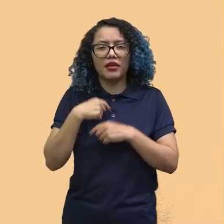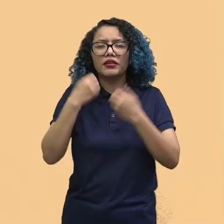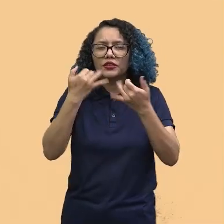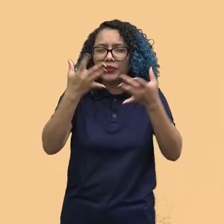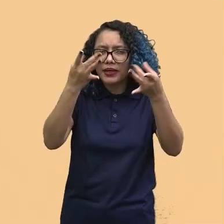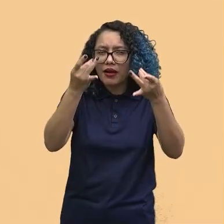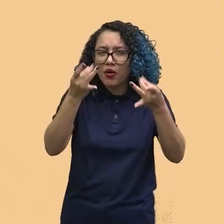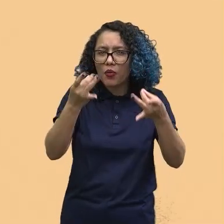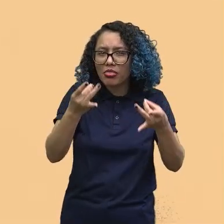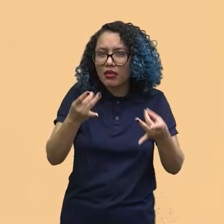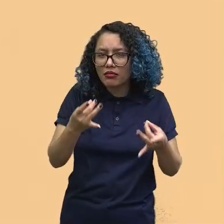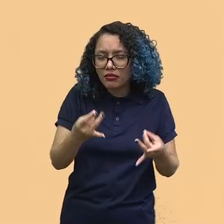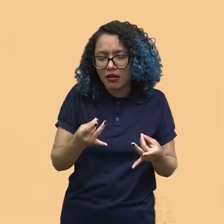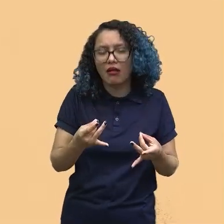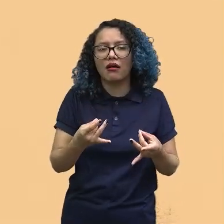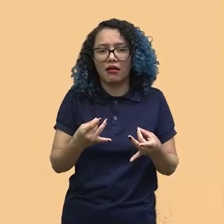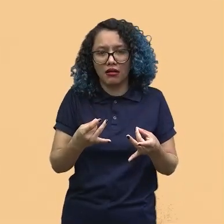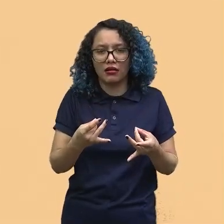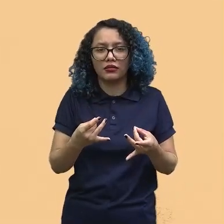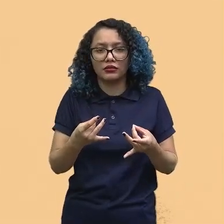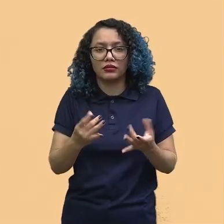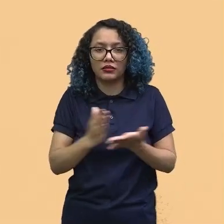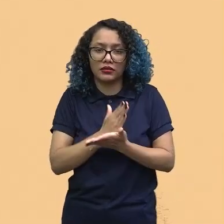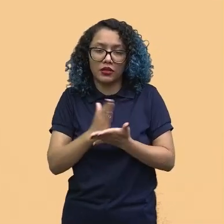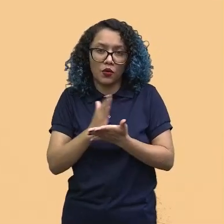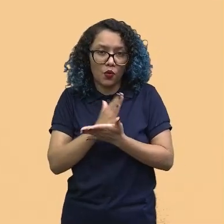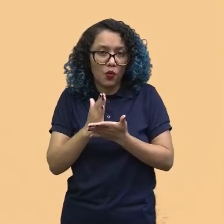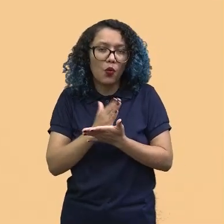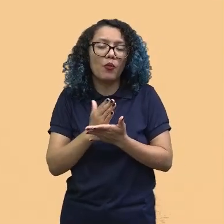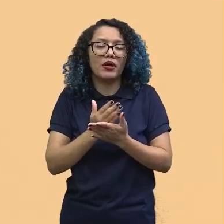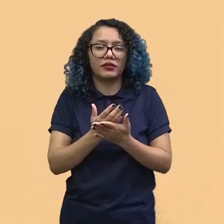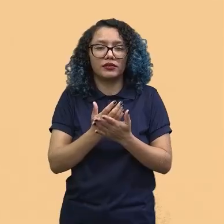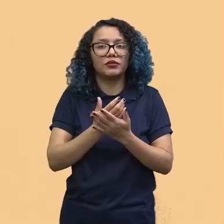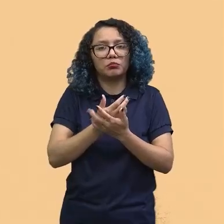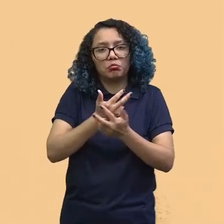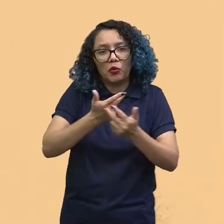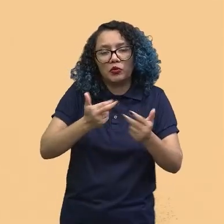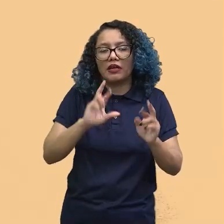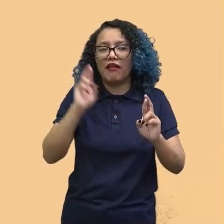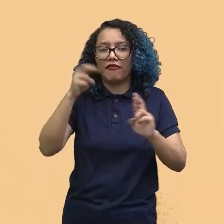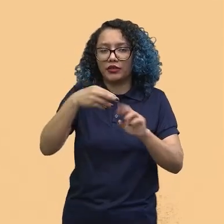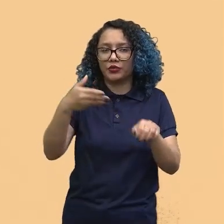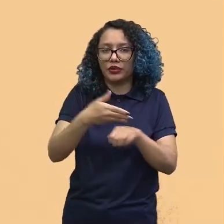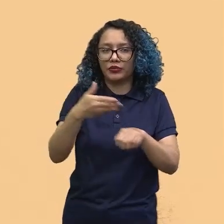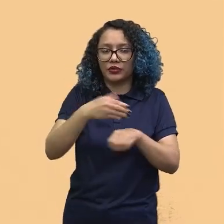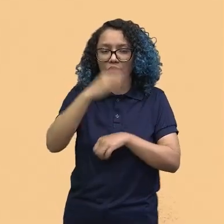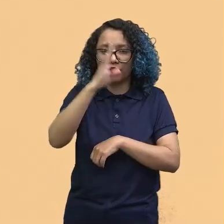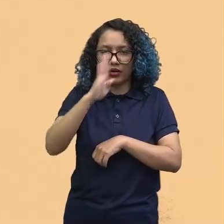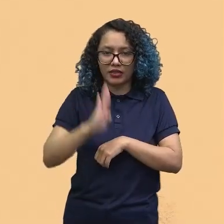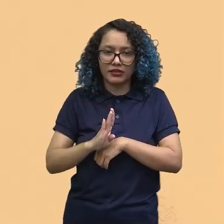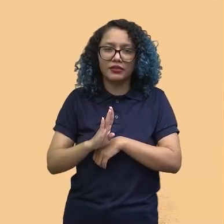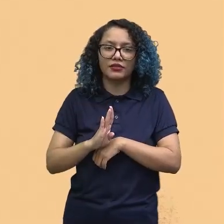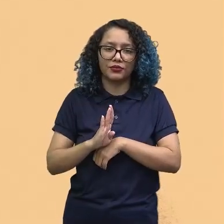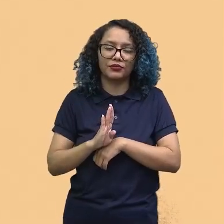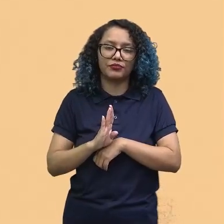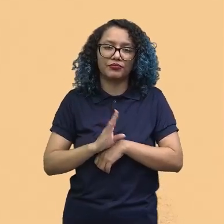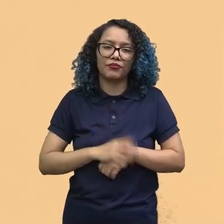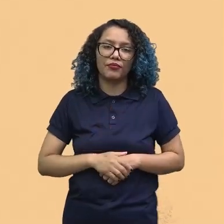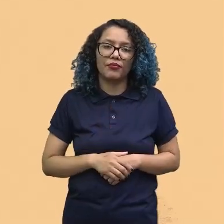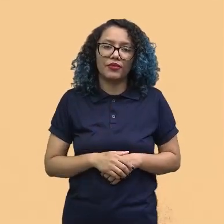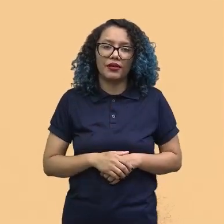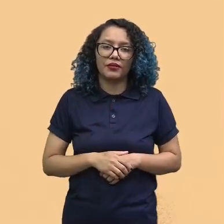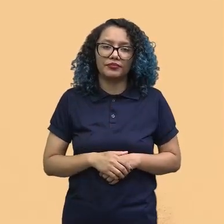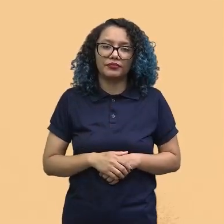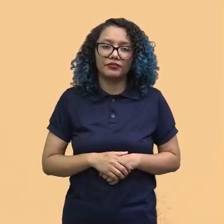pormenores, né, e alguns causos relacionados a essa participação brasileira, de fato, né,